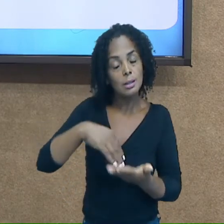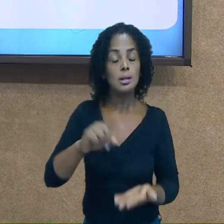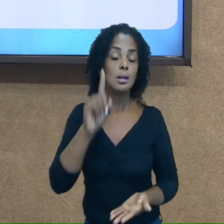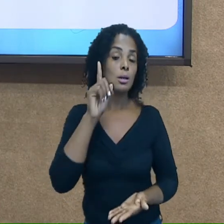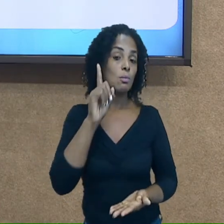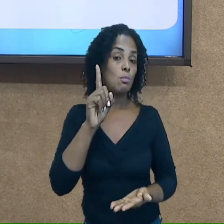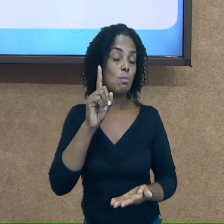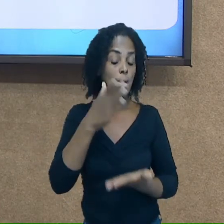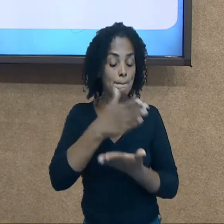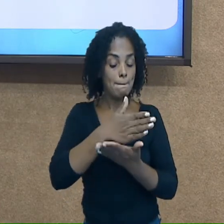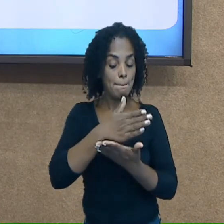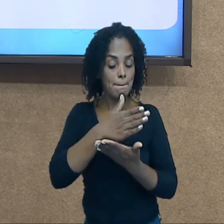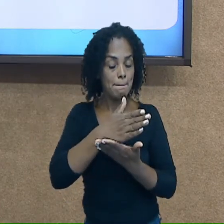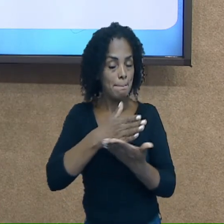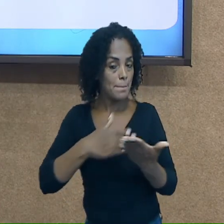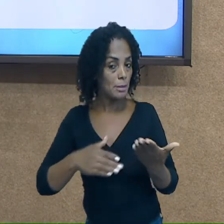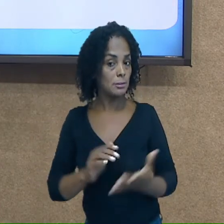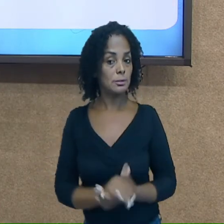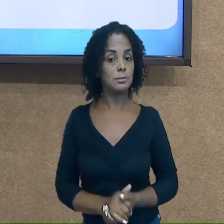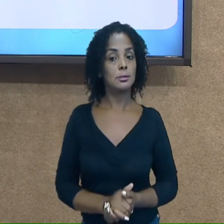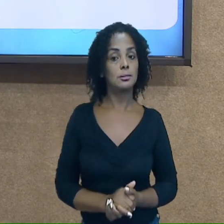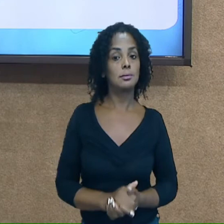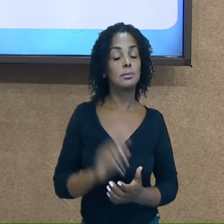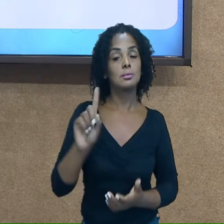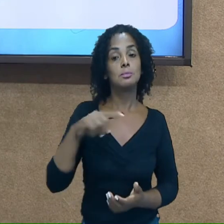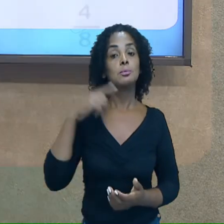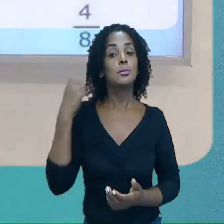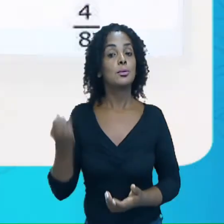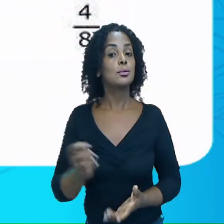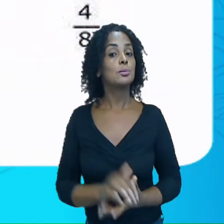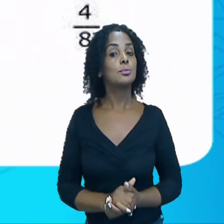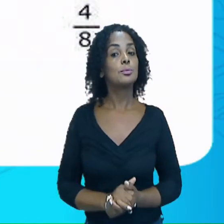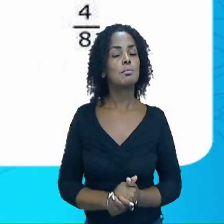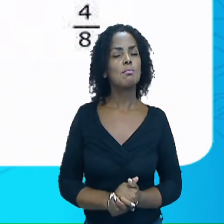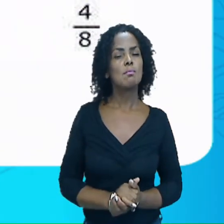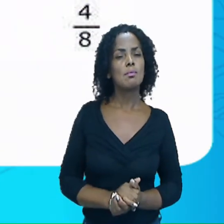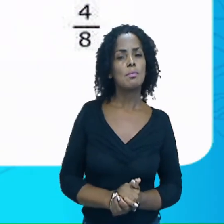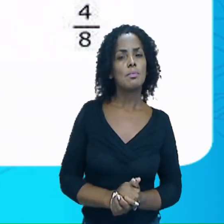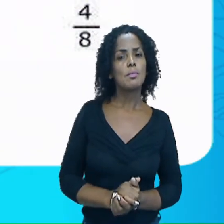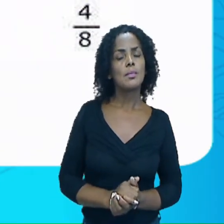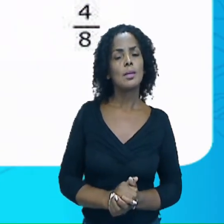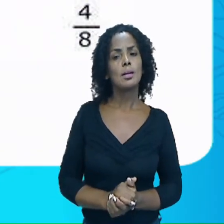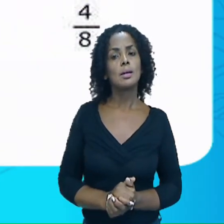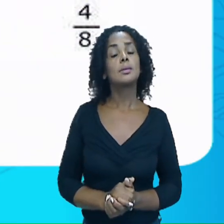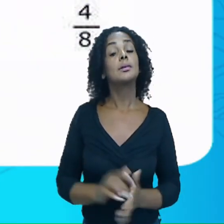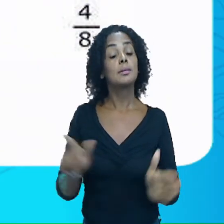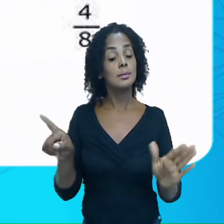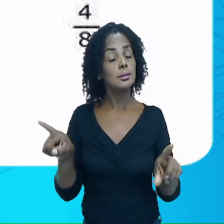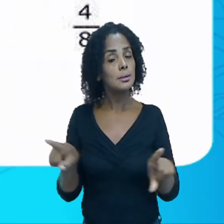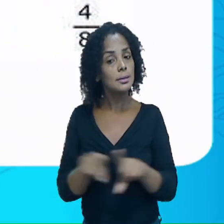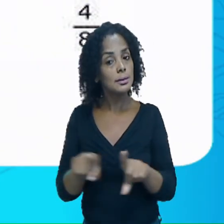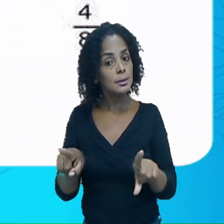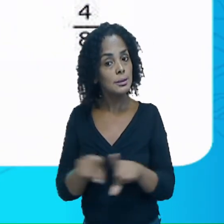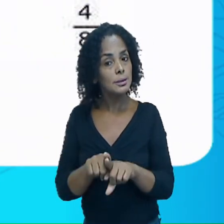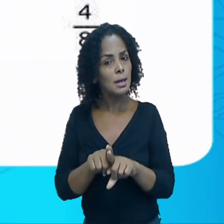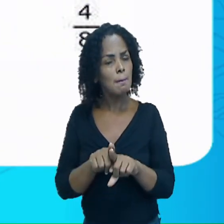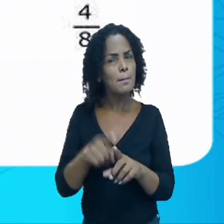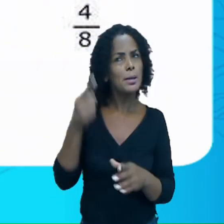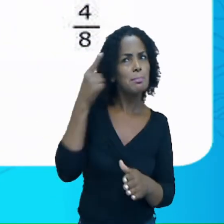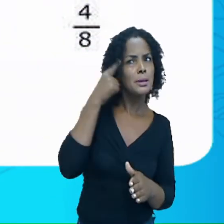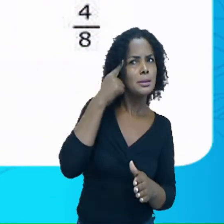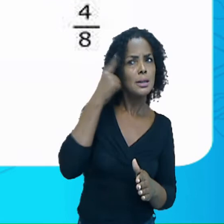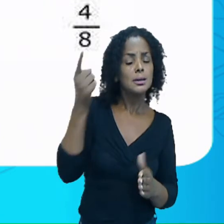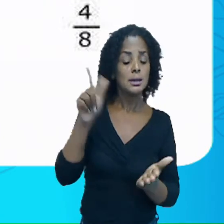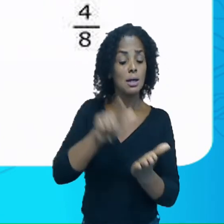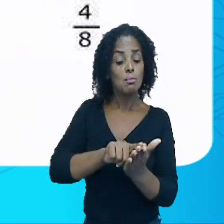uma parte. Vamos aqui para o próximo. Pensando nessa aqui também como uma folha. É uma folha